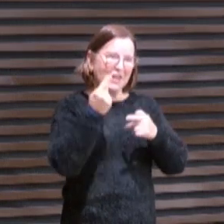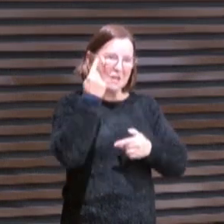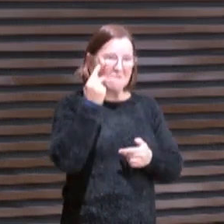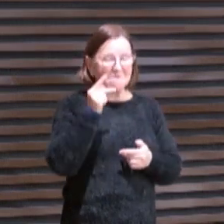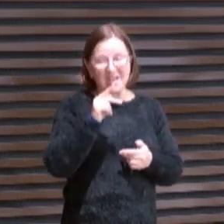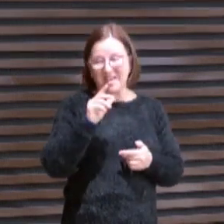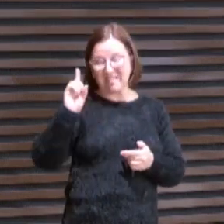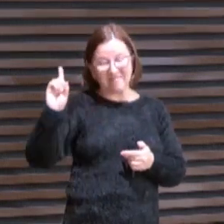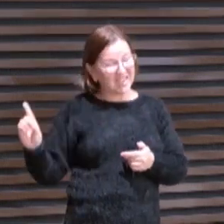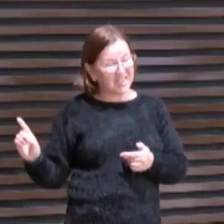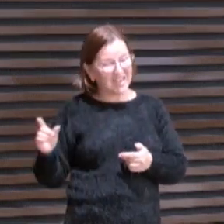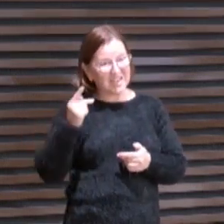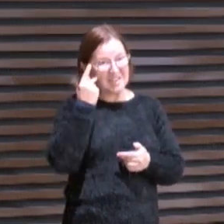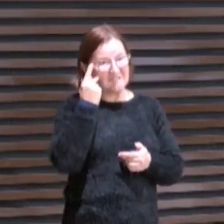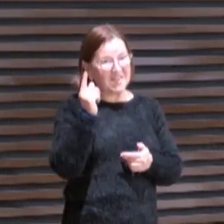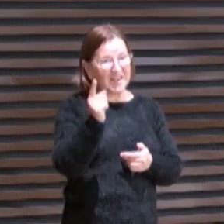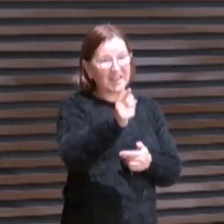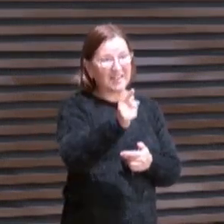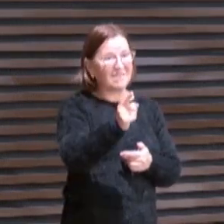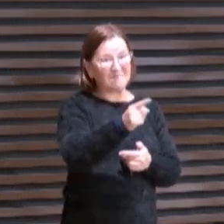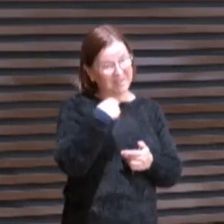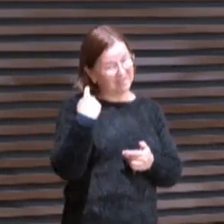todo aquele que diz, lembre-se de mim.